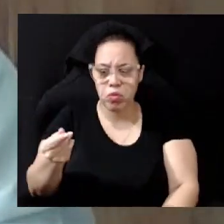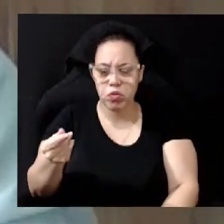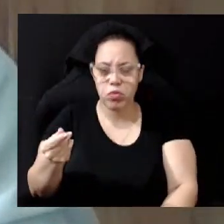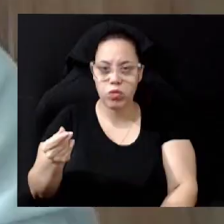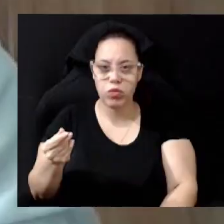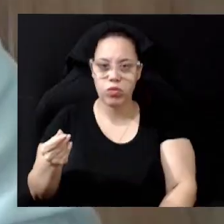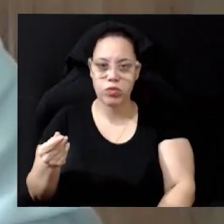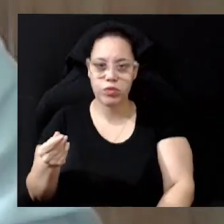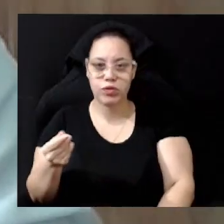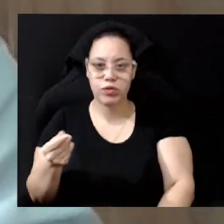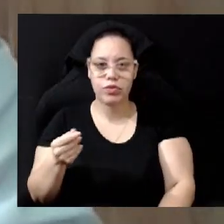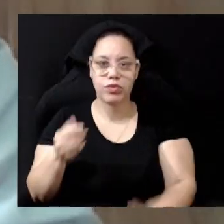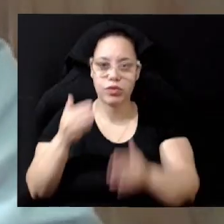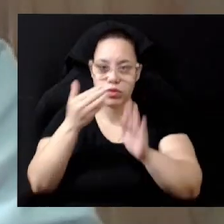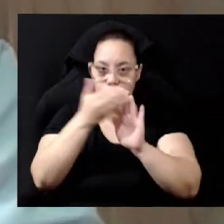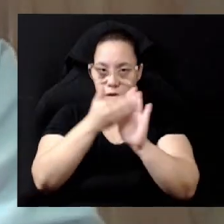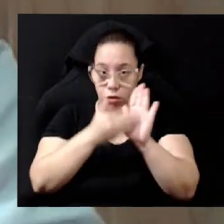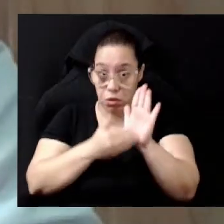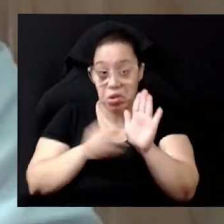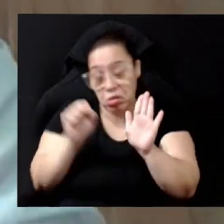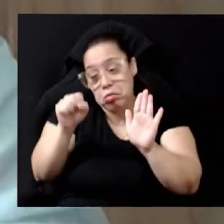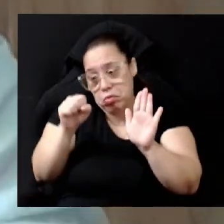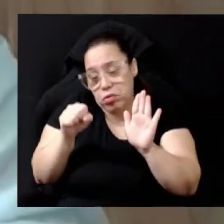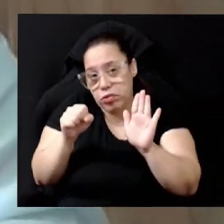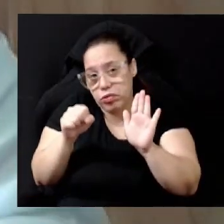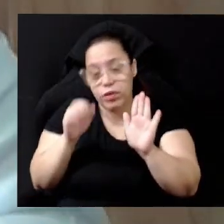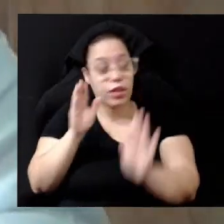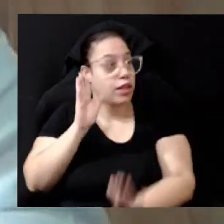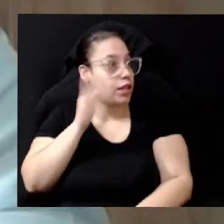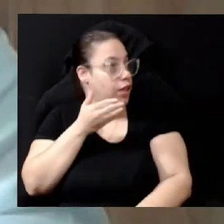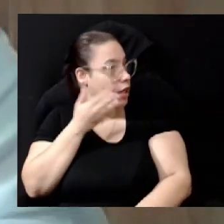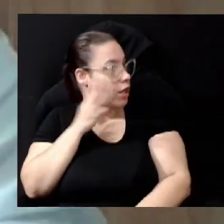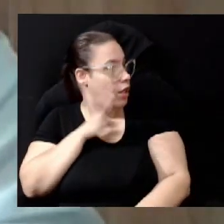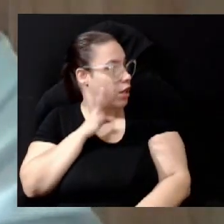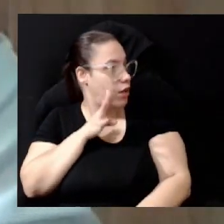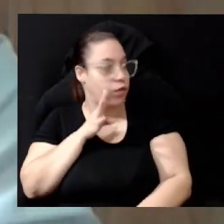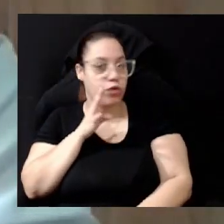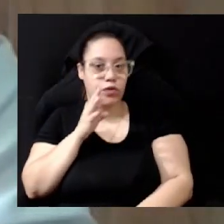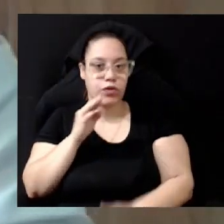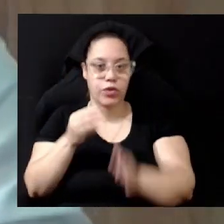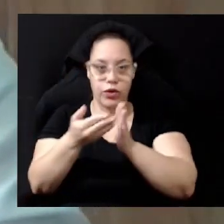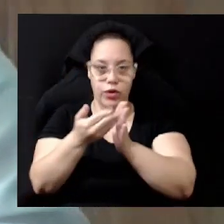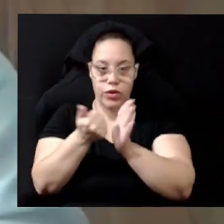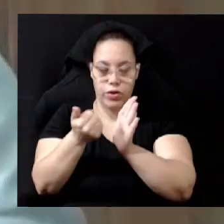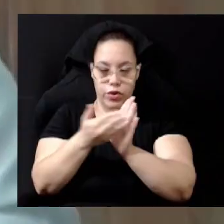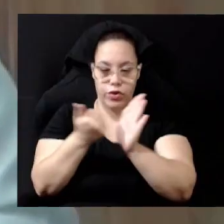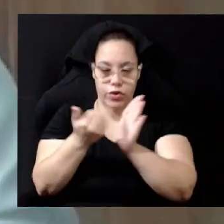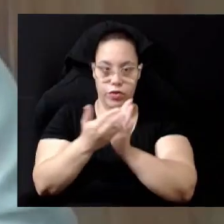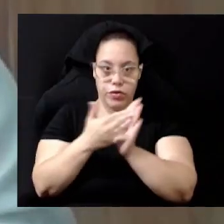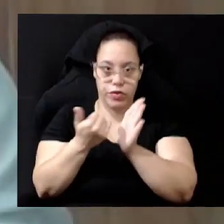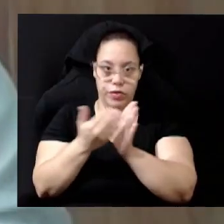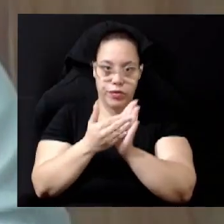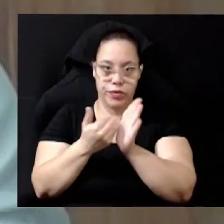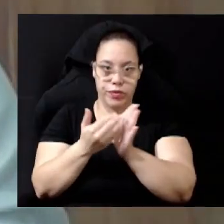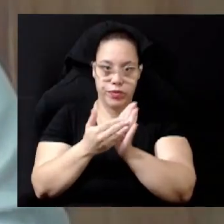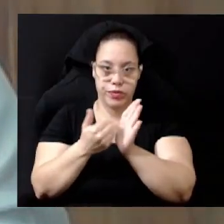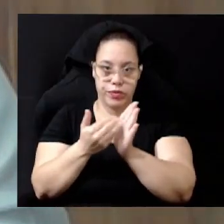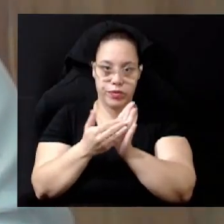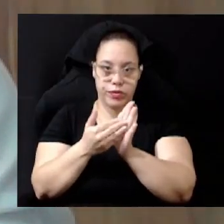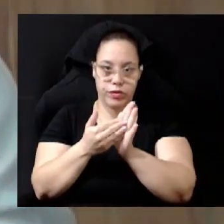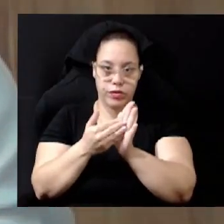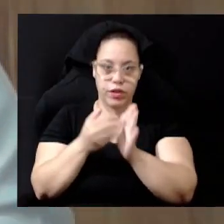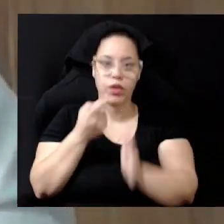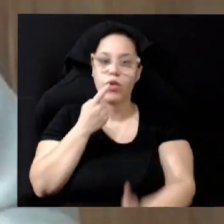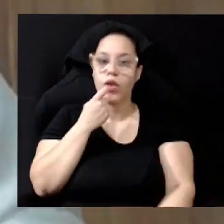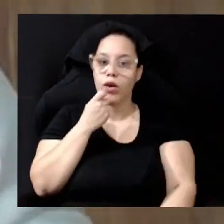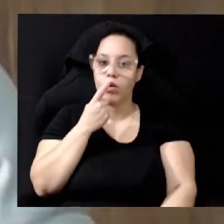convencional. Então, aparentemente sim, né? Ah, que legal. Vou folhear ele um pouquinho aqui para vocês. Tá. Então,